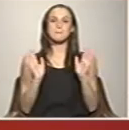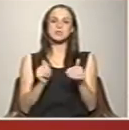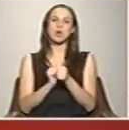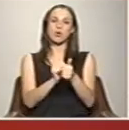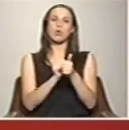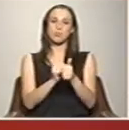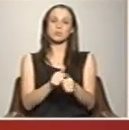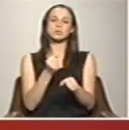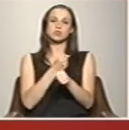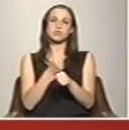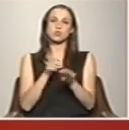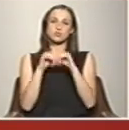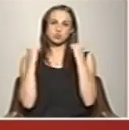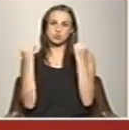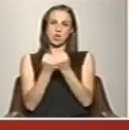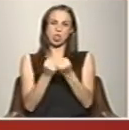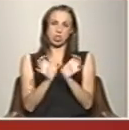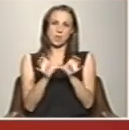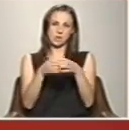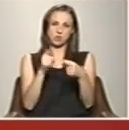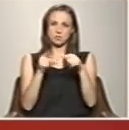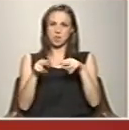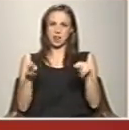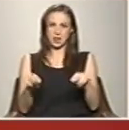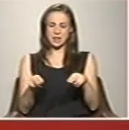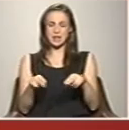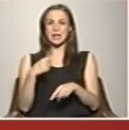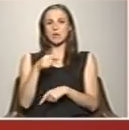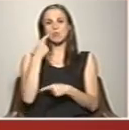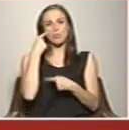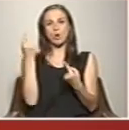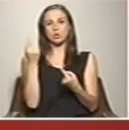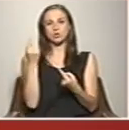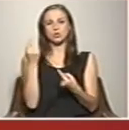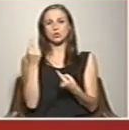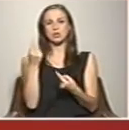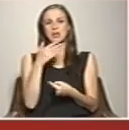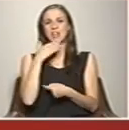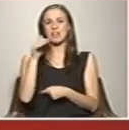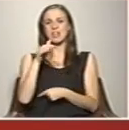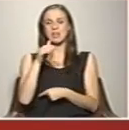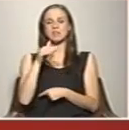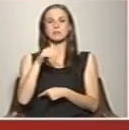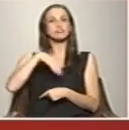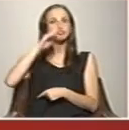serviço social, sim, numa equipa hospitalar, apresentam essencialmente idades acima dos 80